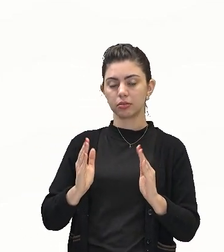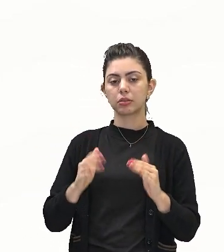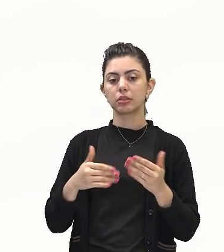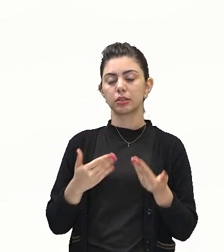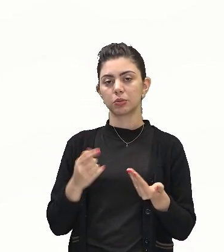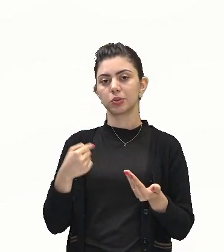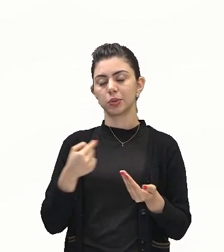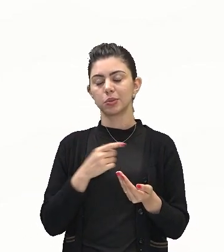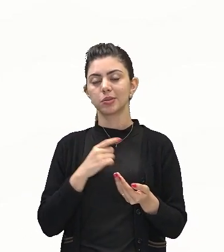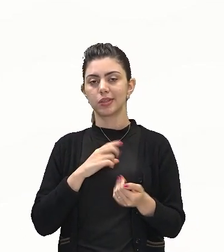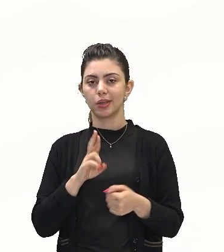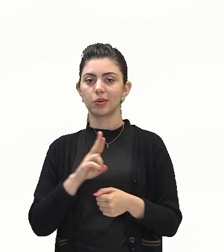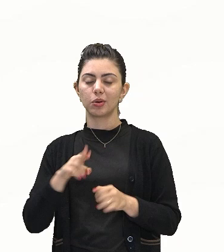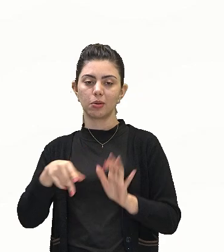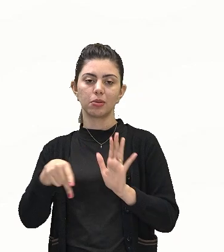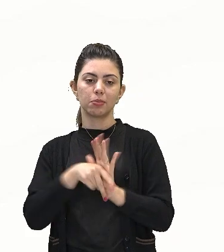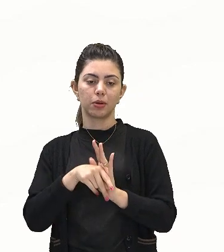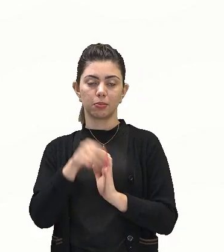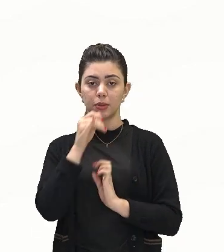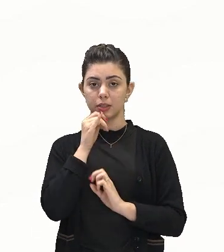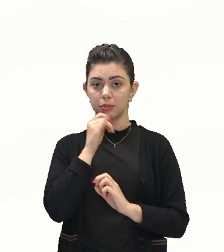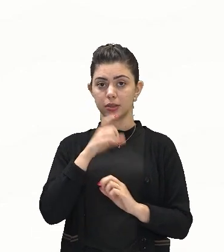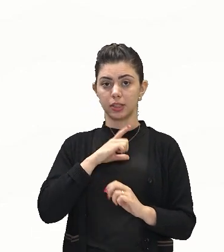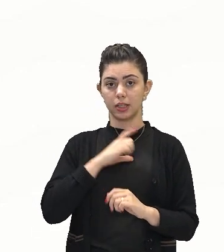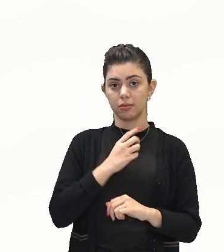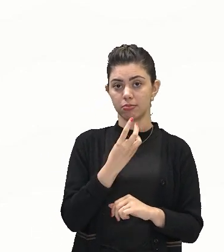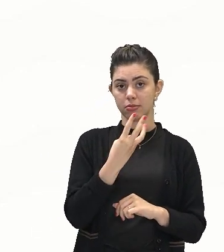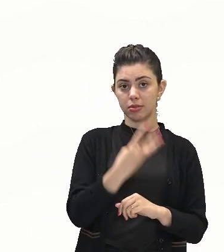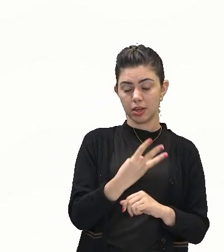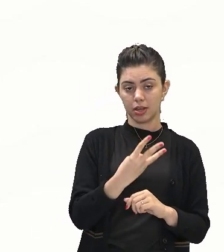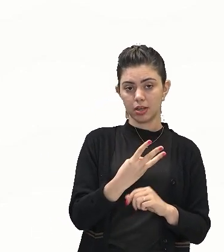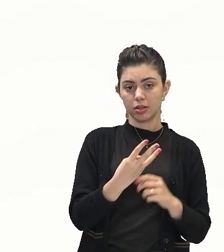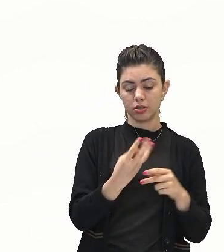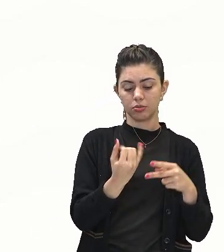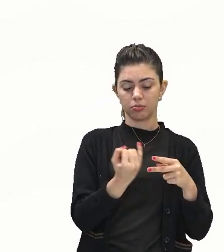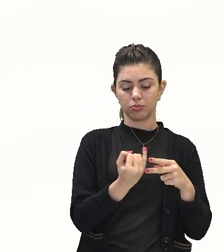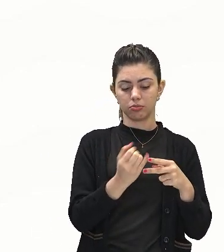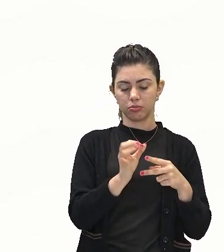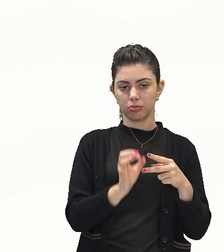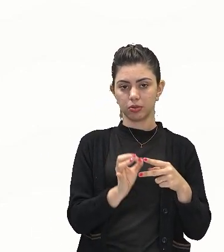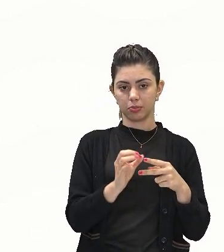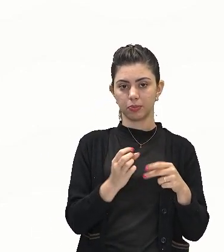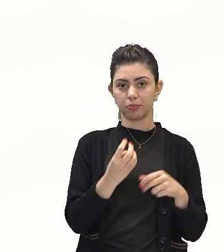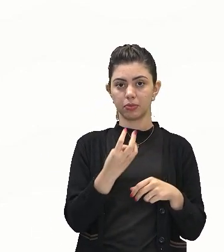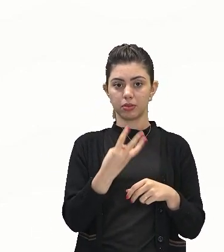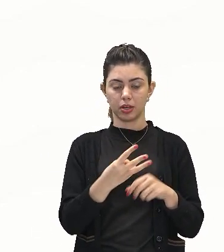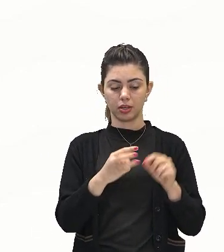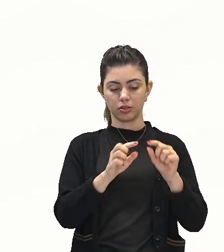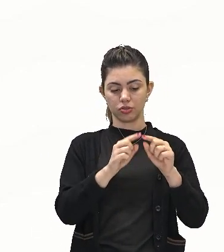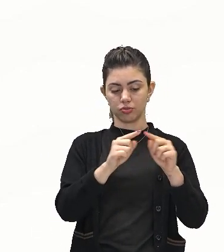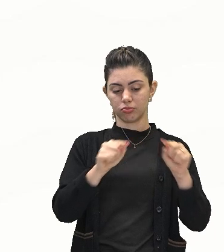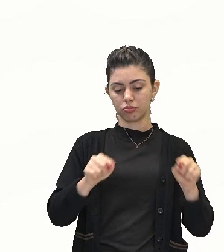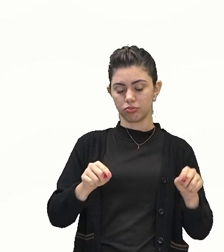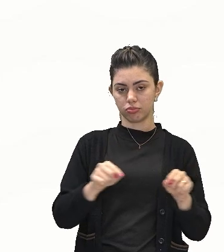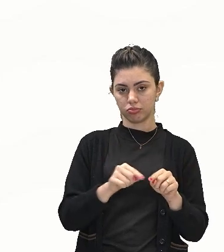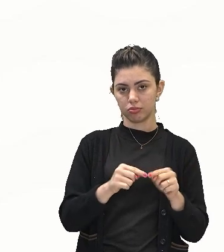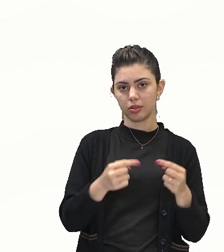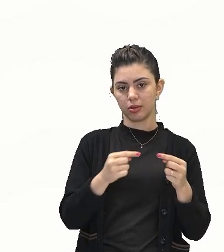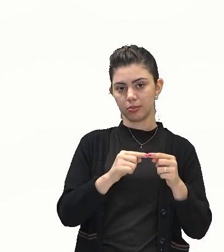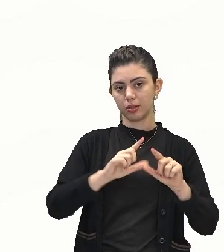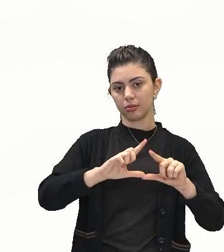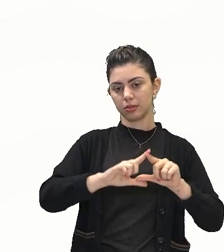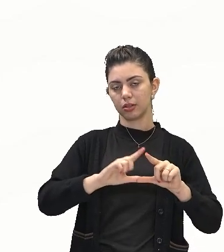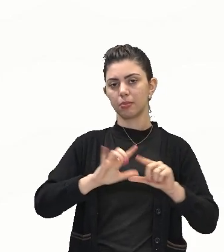deles, ok? O nosso polígono com 3 lados, a gente sabe que é o triângulo. Polígonos com 4